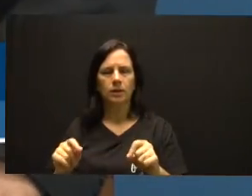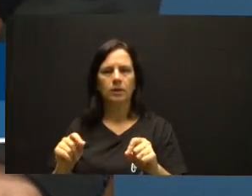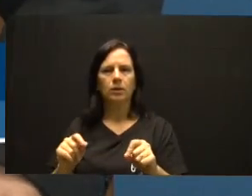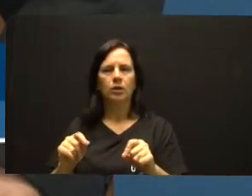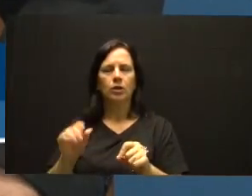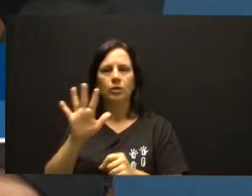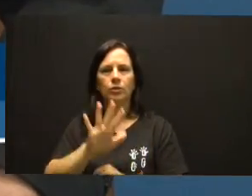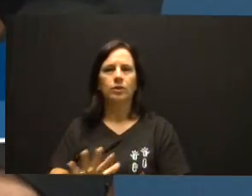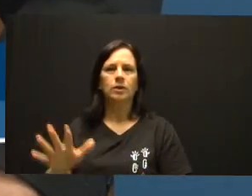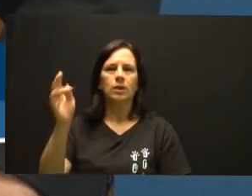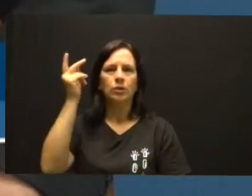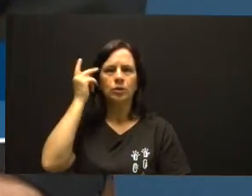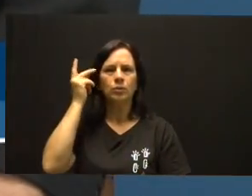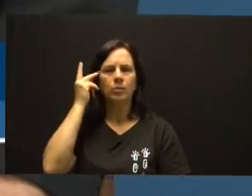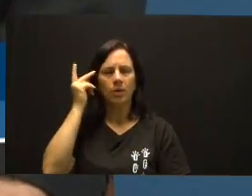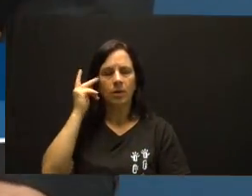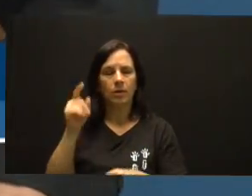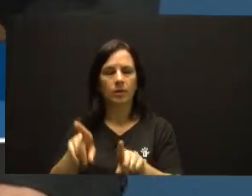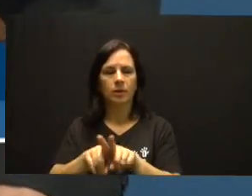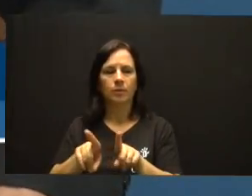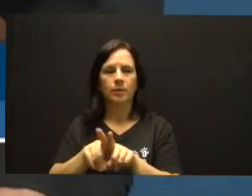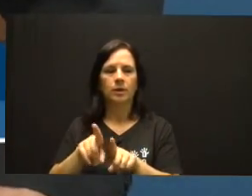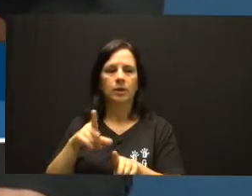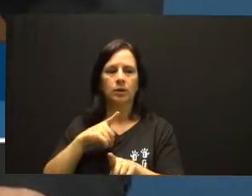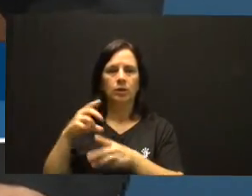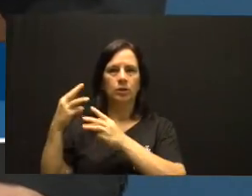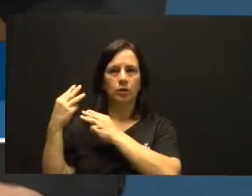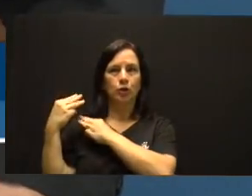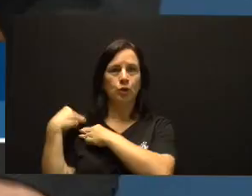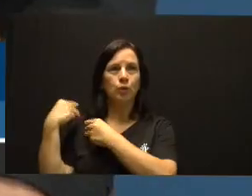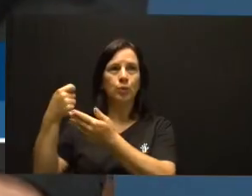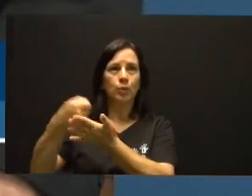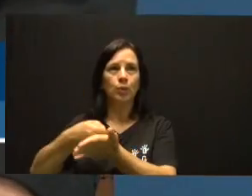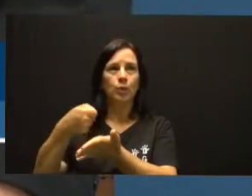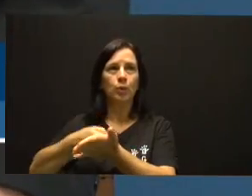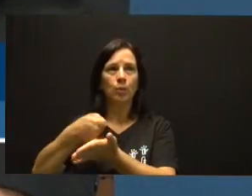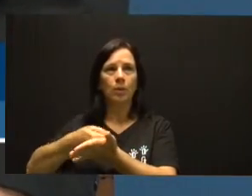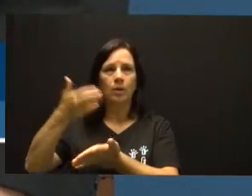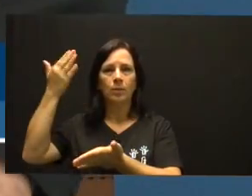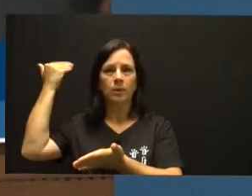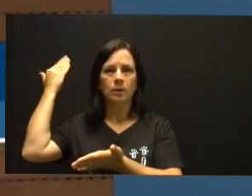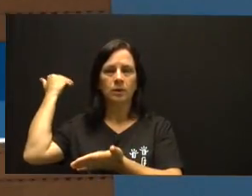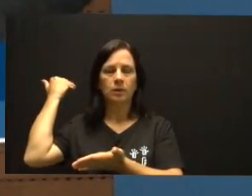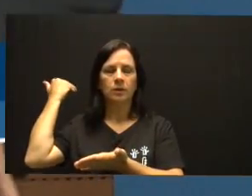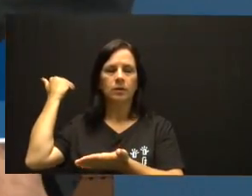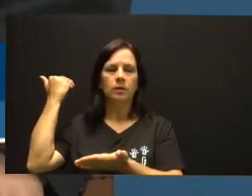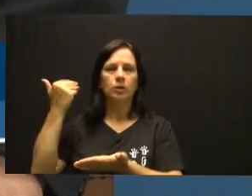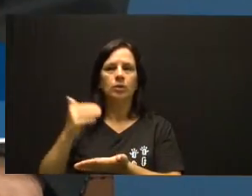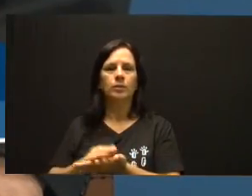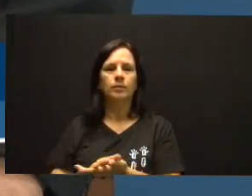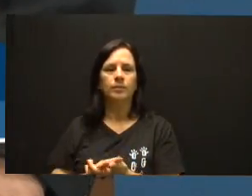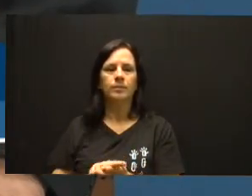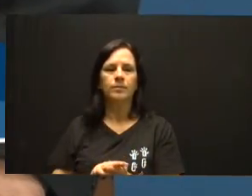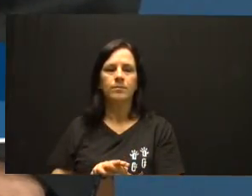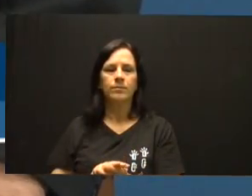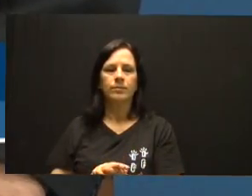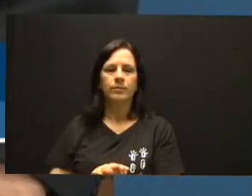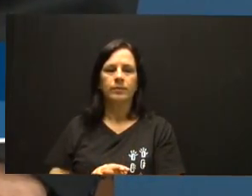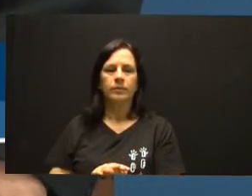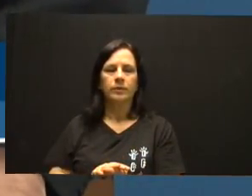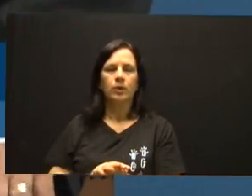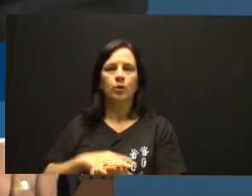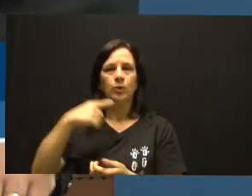estado de São Paulo, onde temos representantes e cobramos naquela época, vereador, e demais vereadores desta casa,